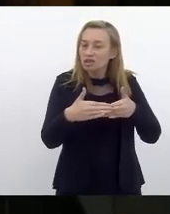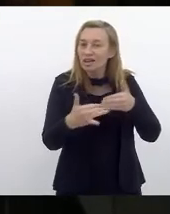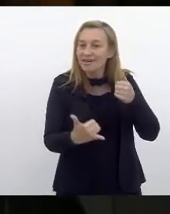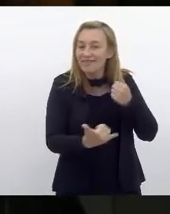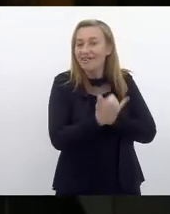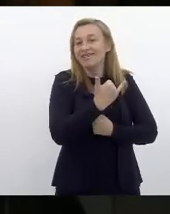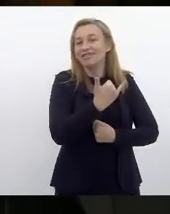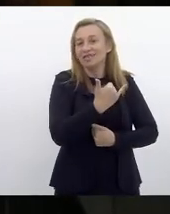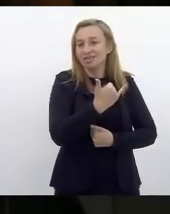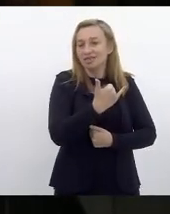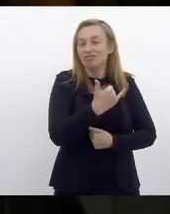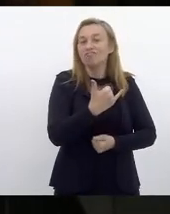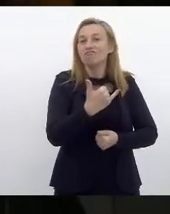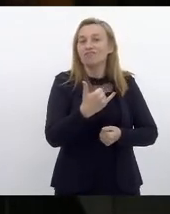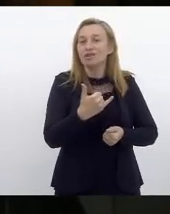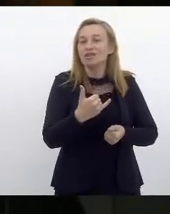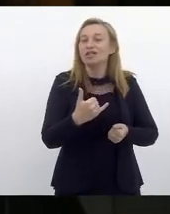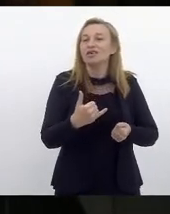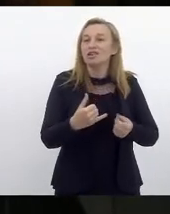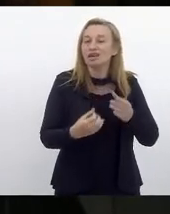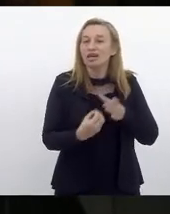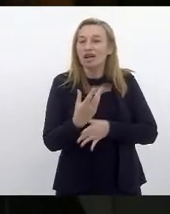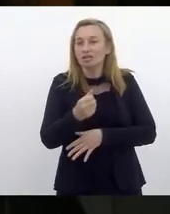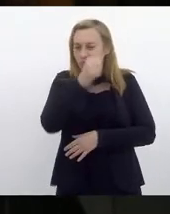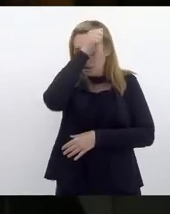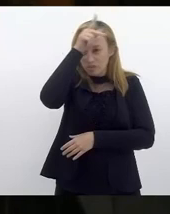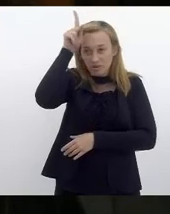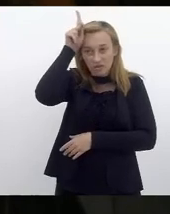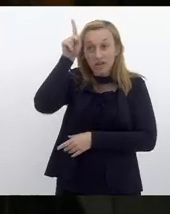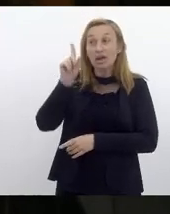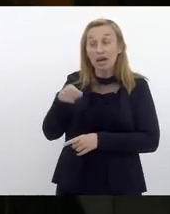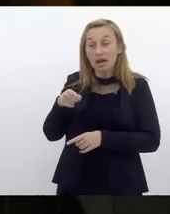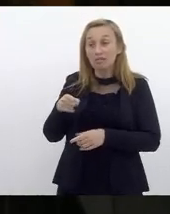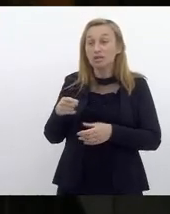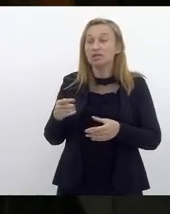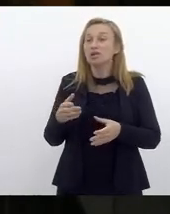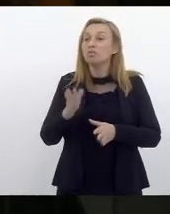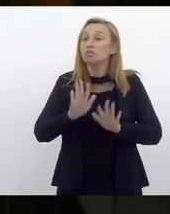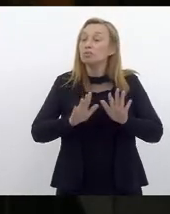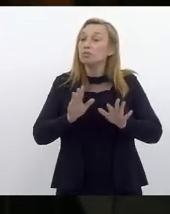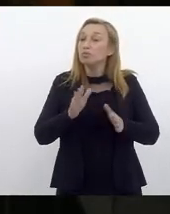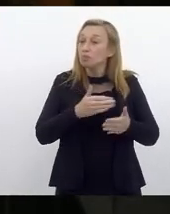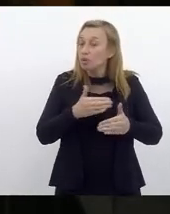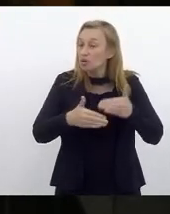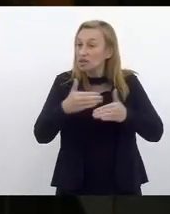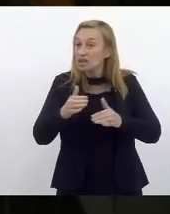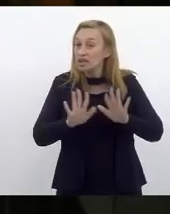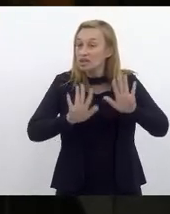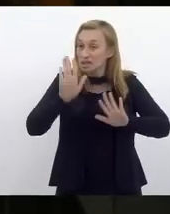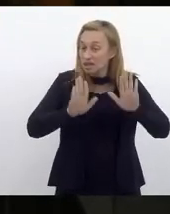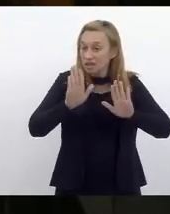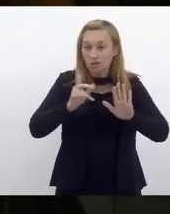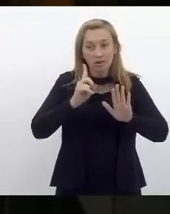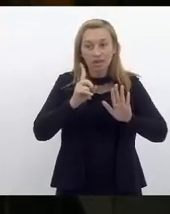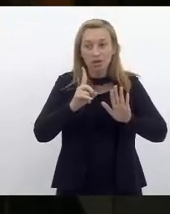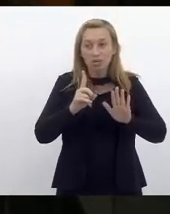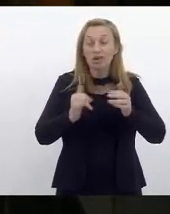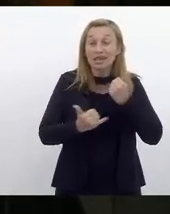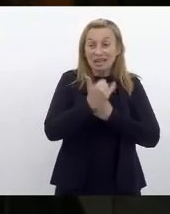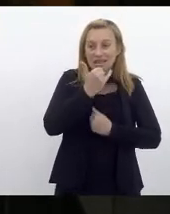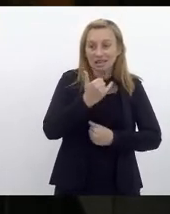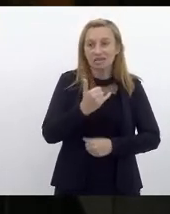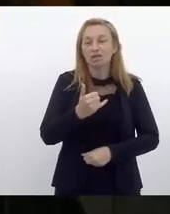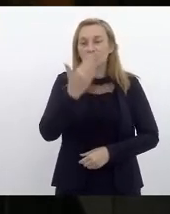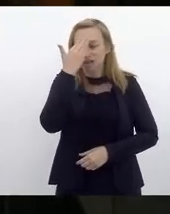enganatório realizado por esse prefeito. Deveria ser um processo licitatório, mas é um processo enganatório.